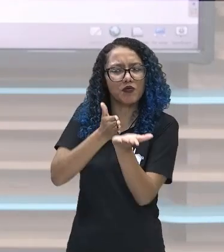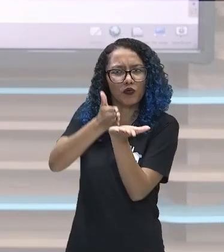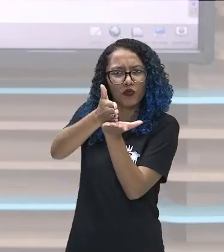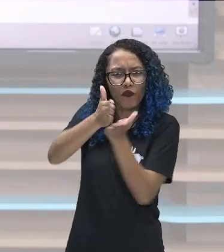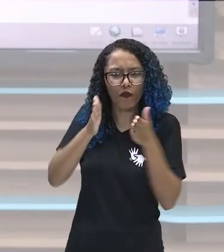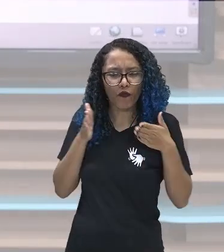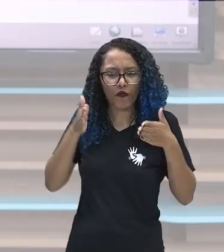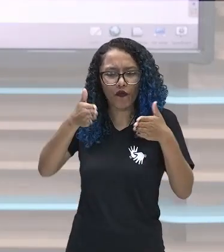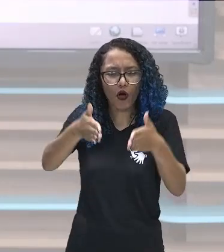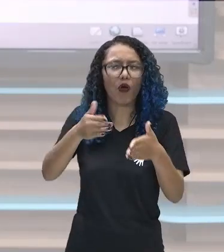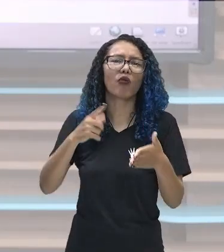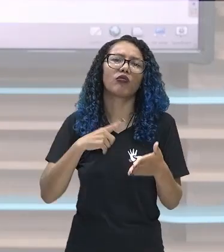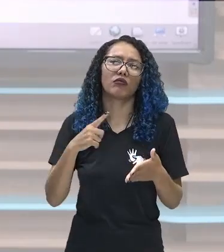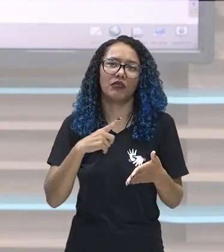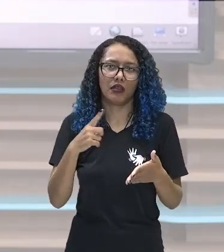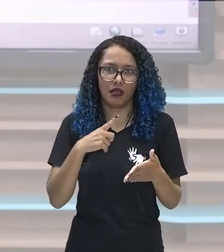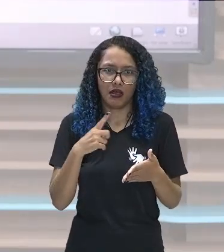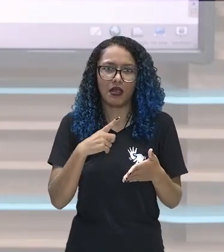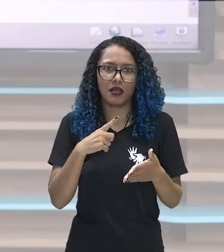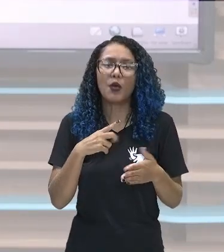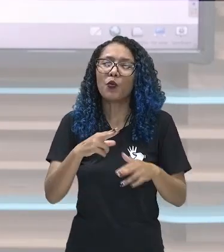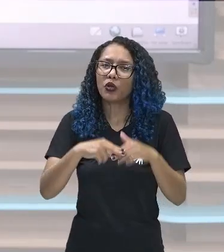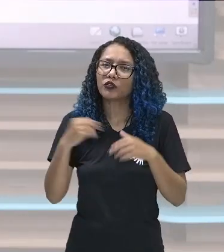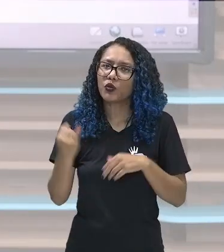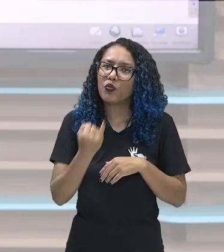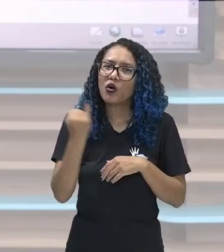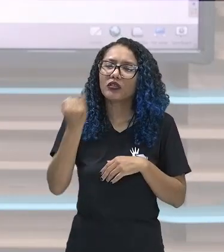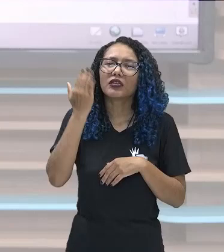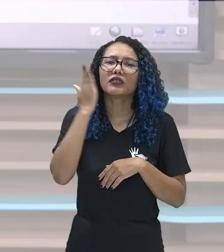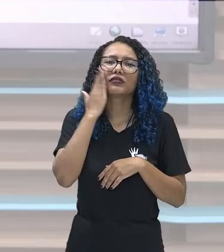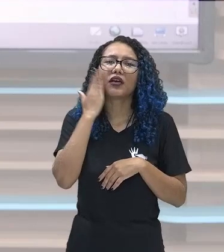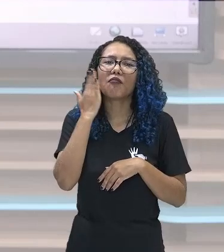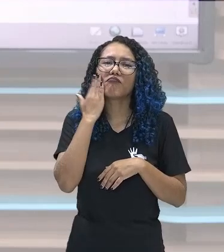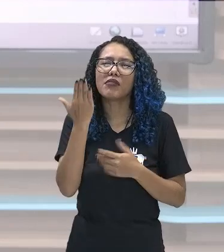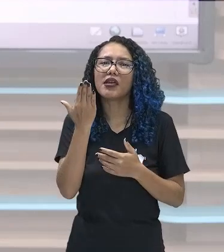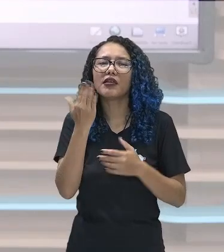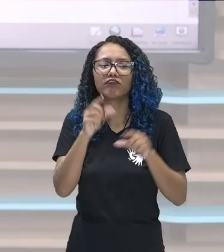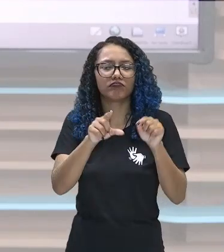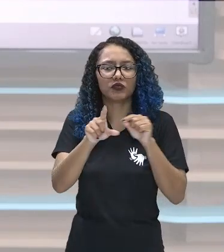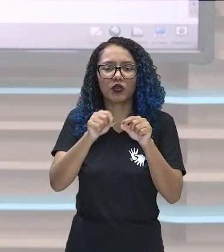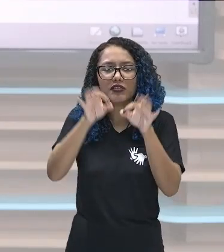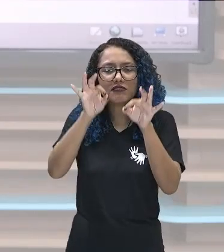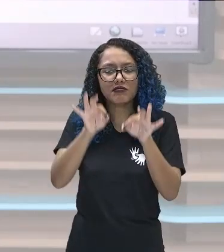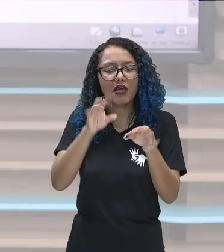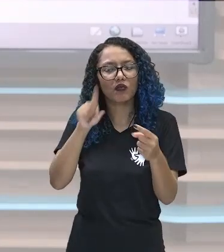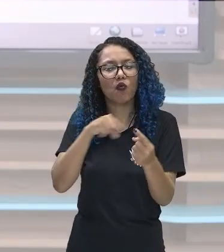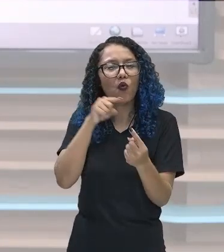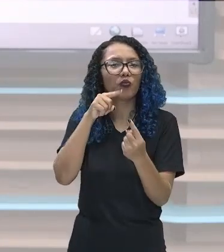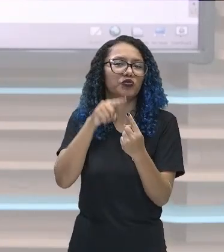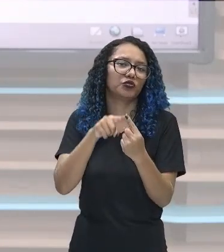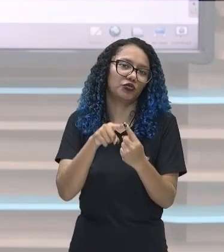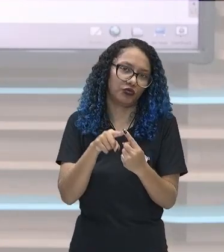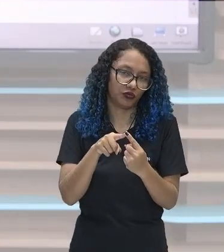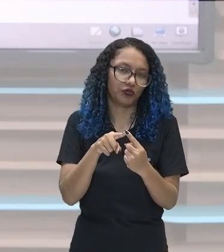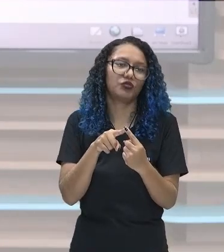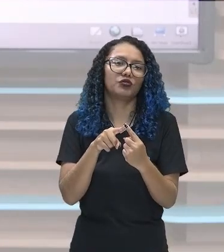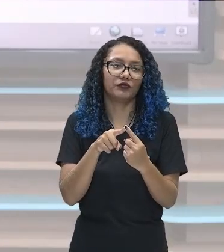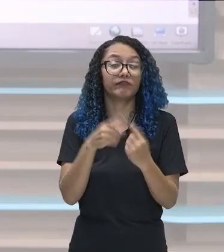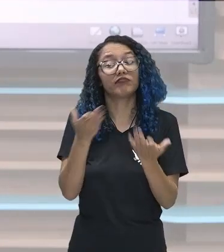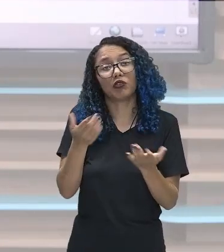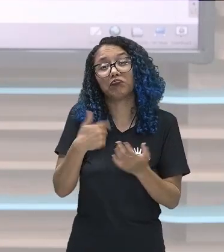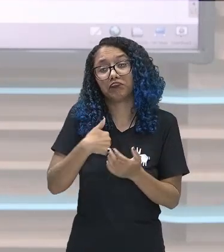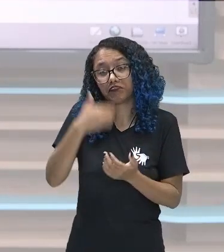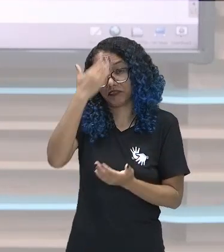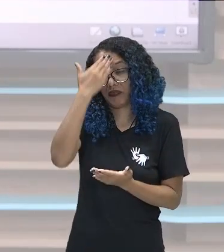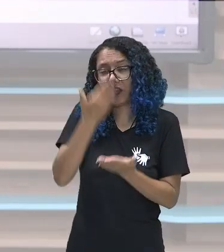você saber, né, desenvolver ali, escolher um propósito de vida, porque aí, acredito eu, a vida fica